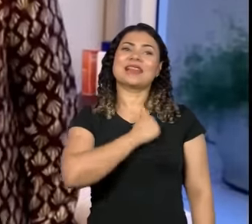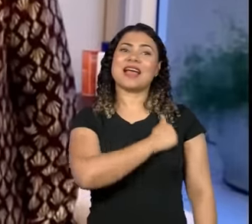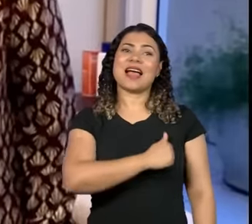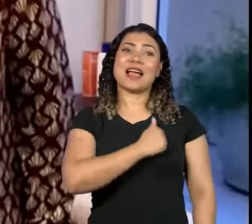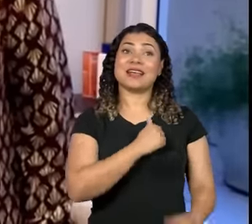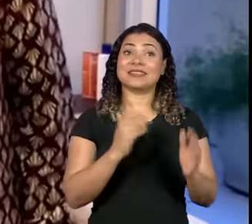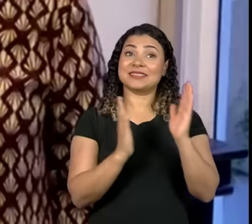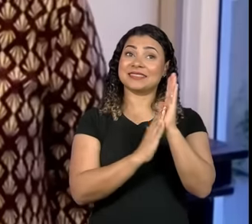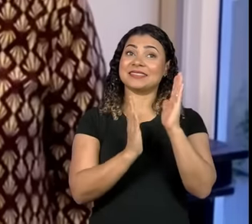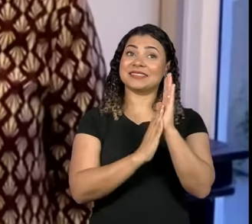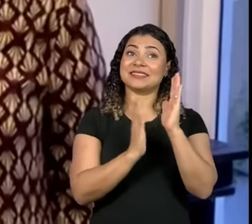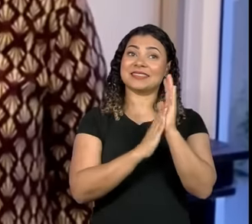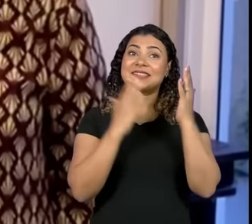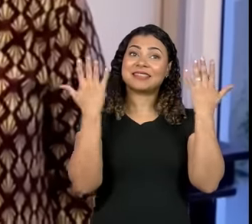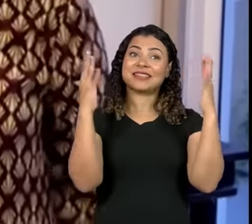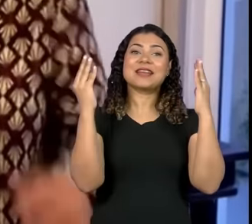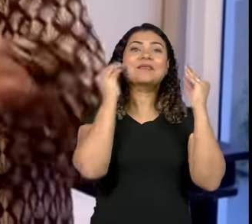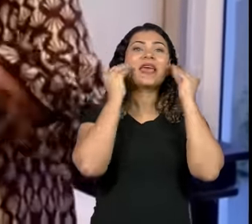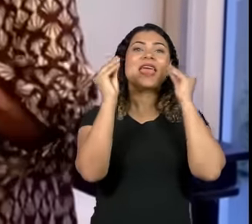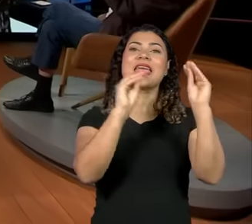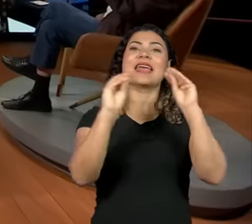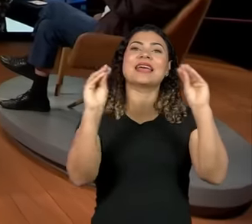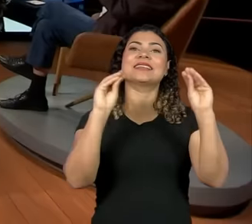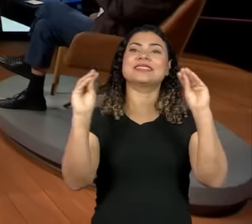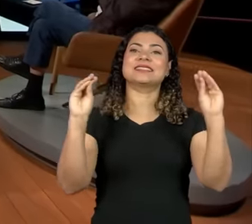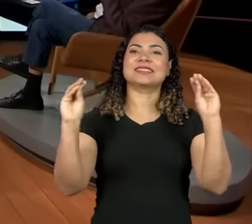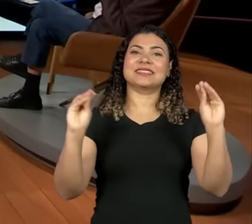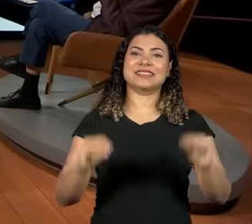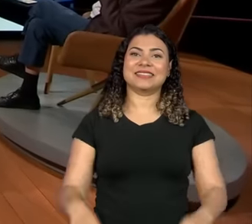Muita saudade! Oh, muita saudade! Ei,